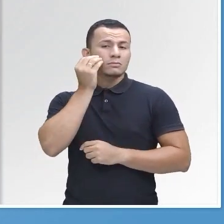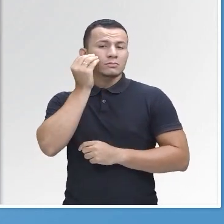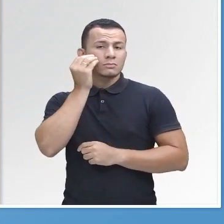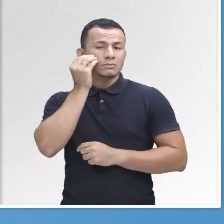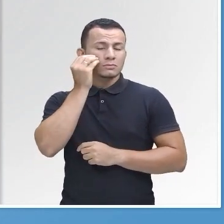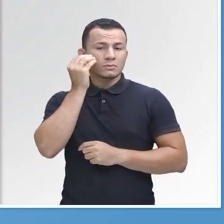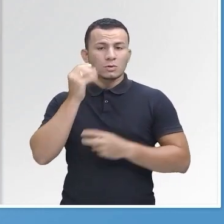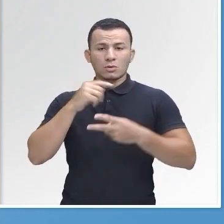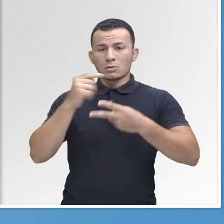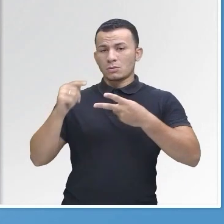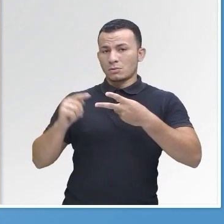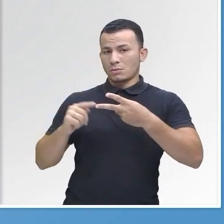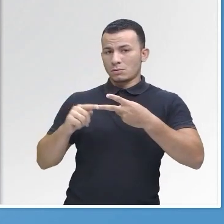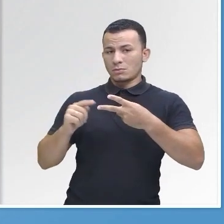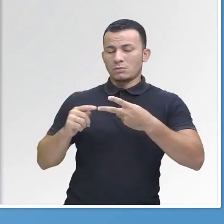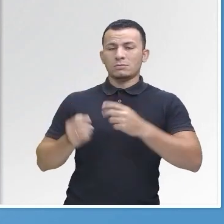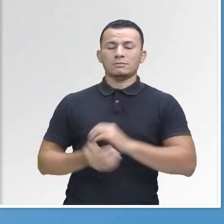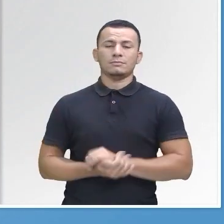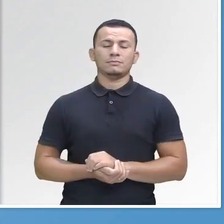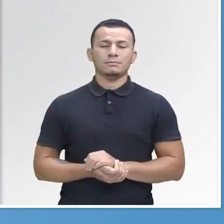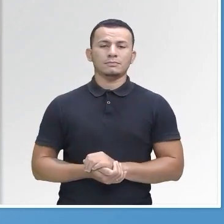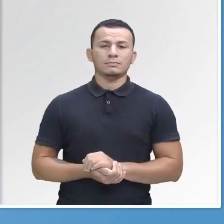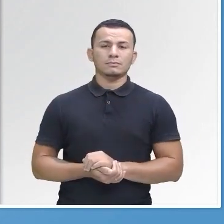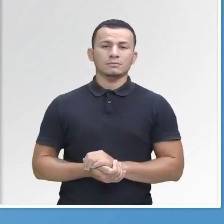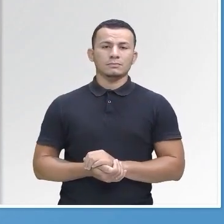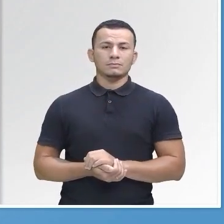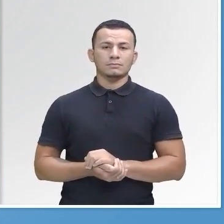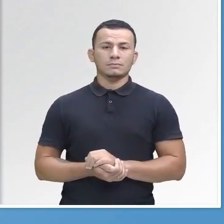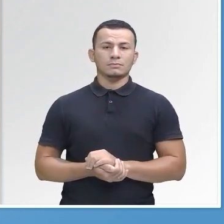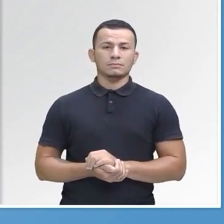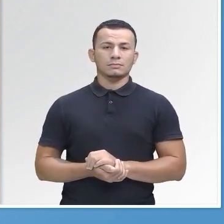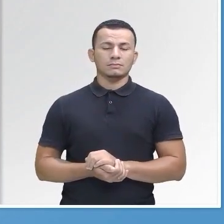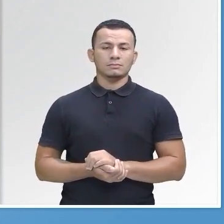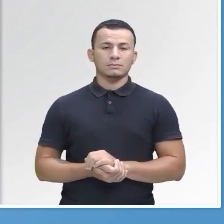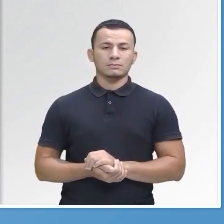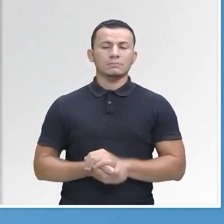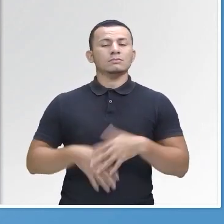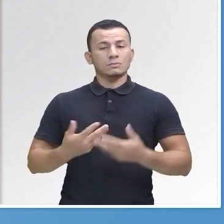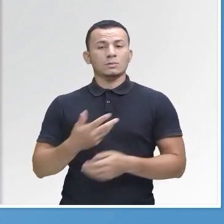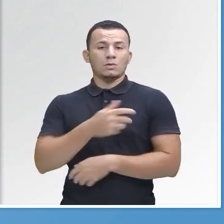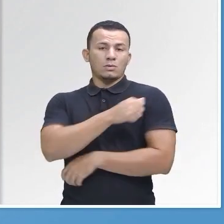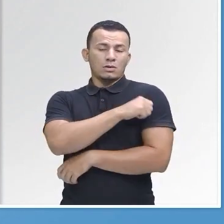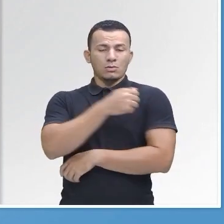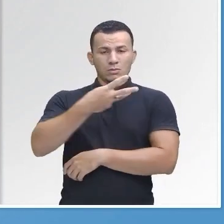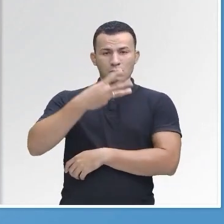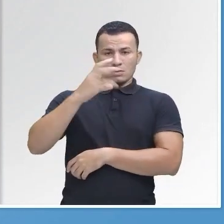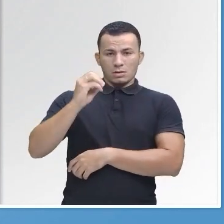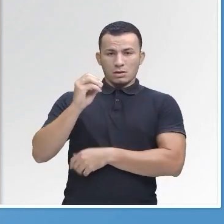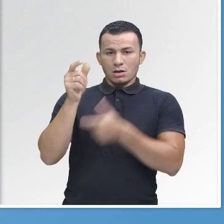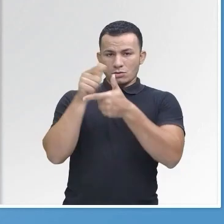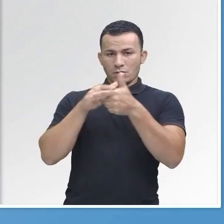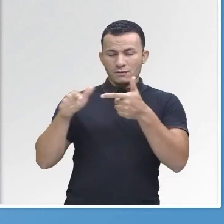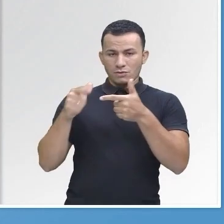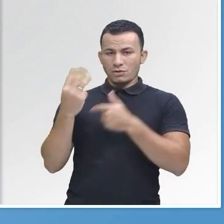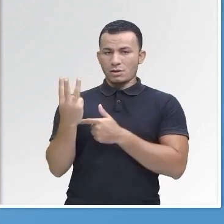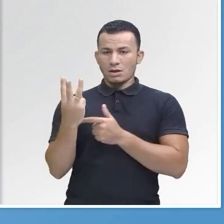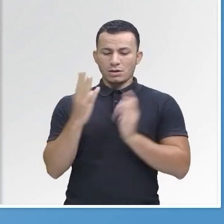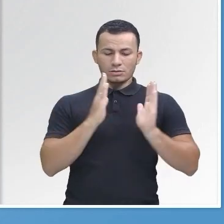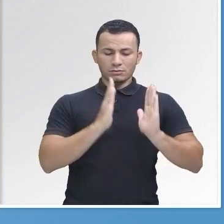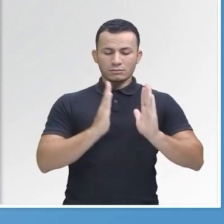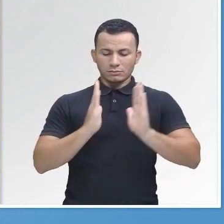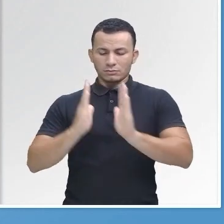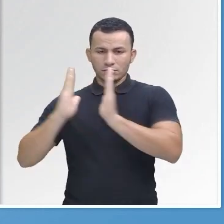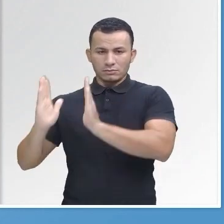denominador. Bom, eu peguei esses 30 alunos e dividi em 3 porções de 10. Ou